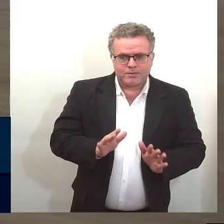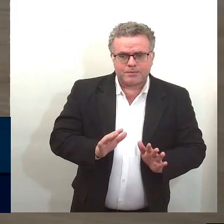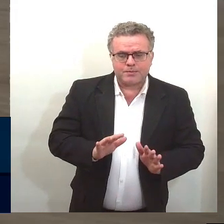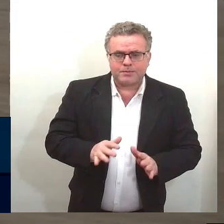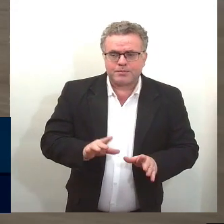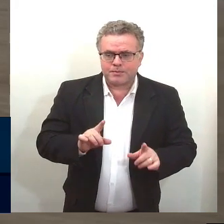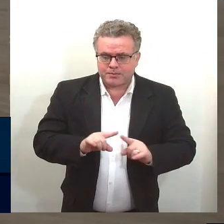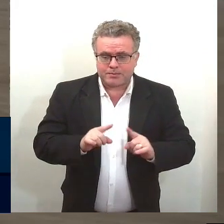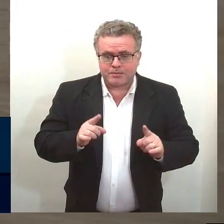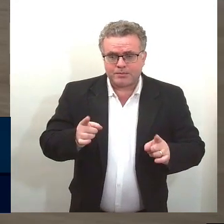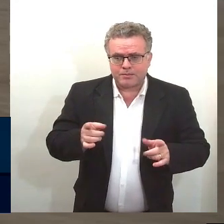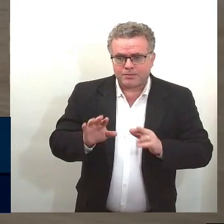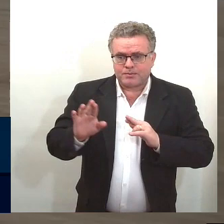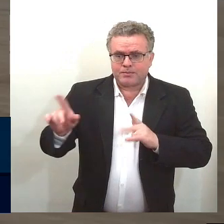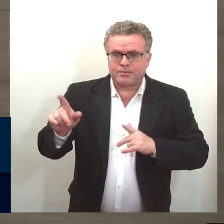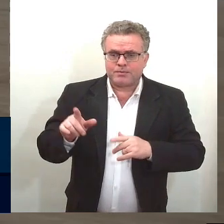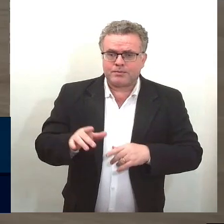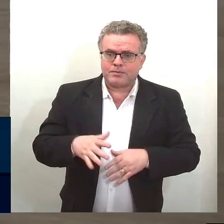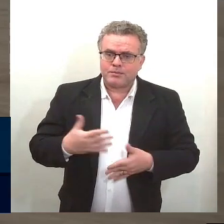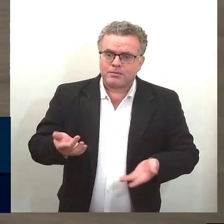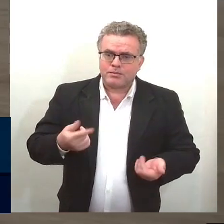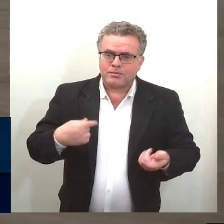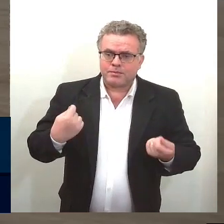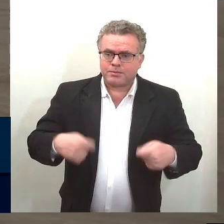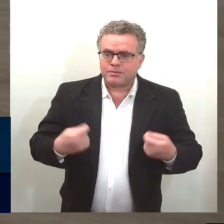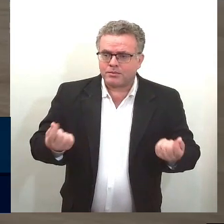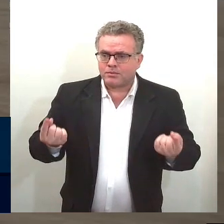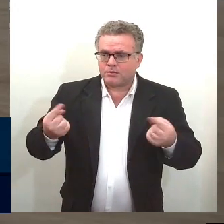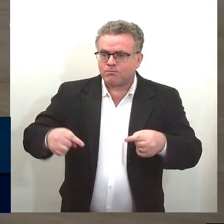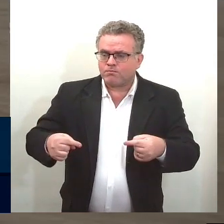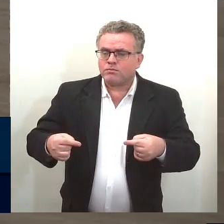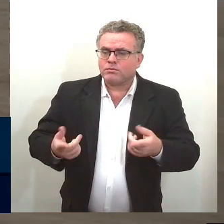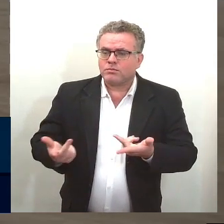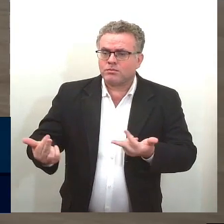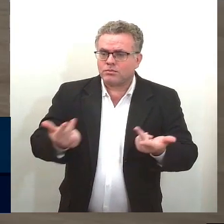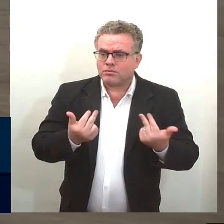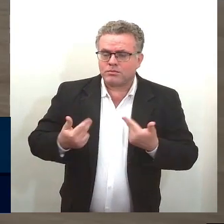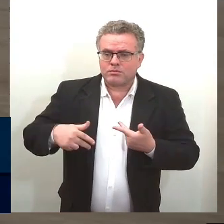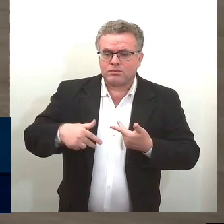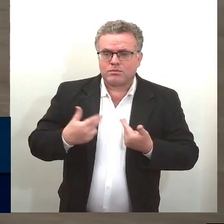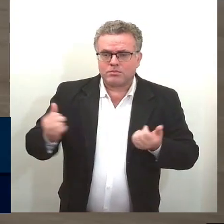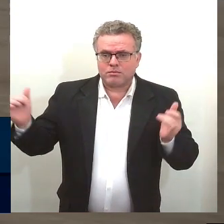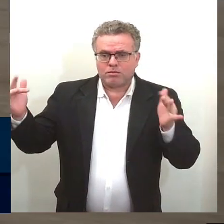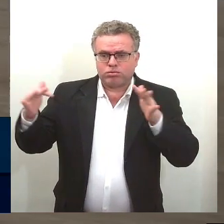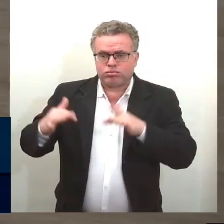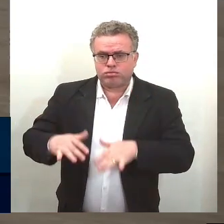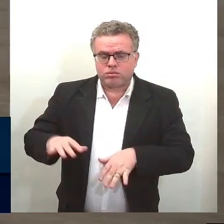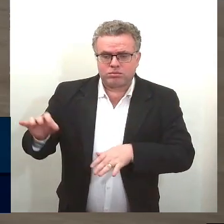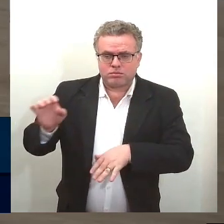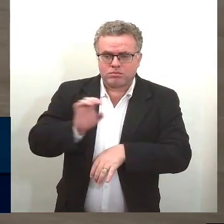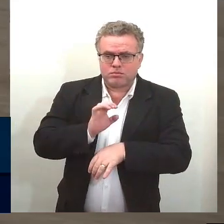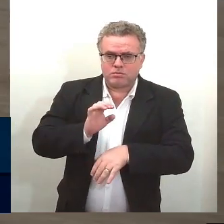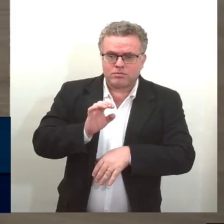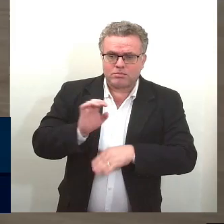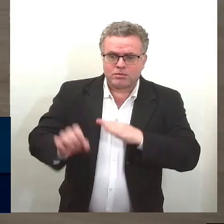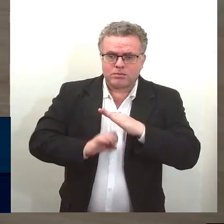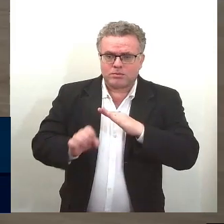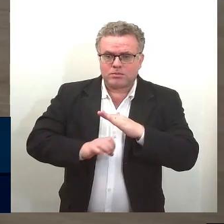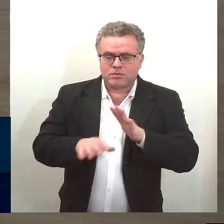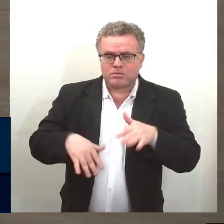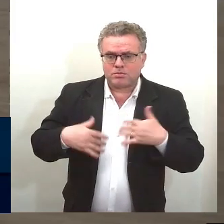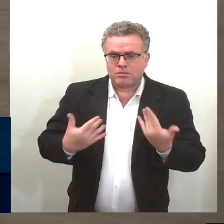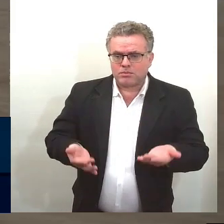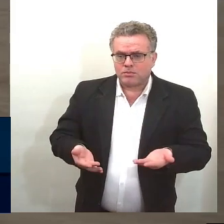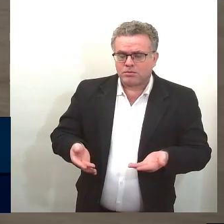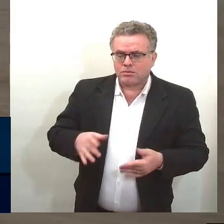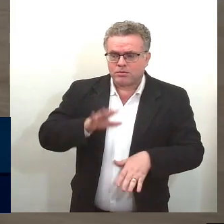outros estados para atrair empresas. Então, muitas vezes, essas renúncias são feitas para atrair empresas e os empregos gerados por essas